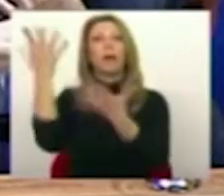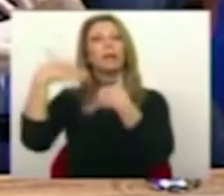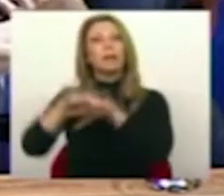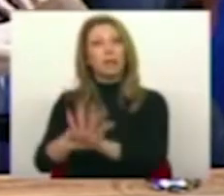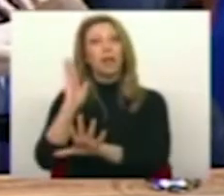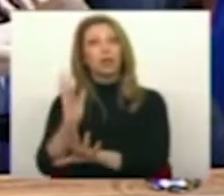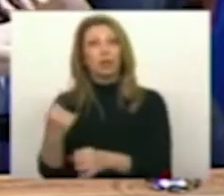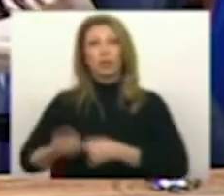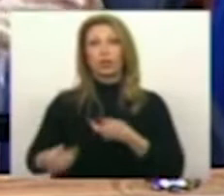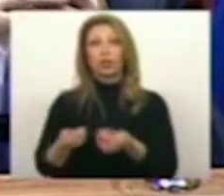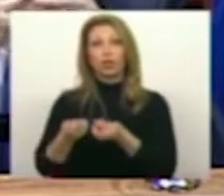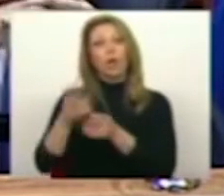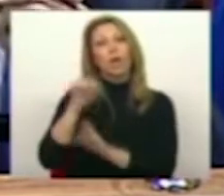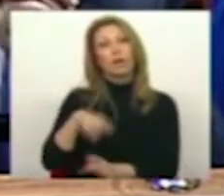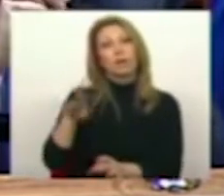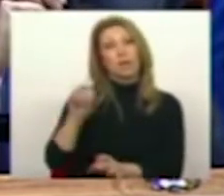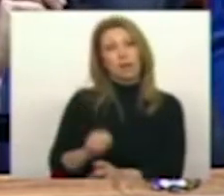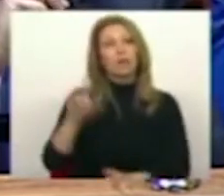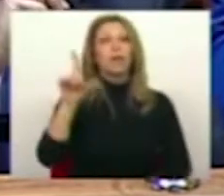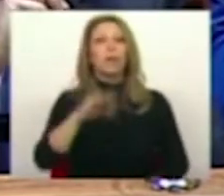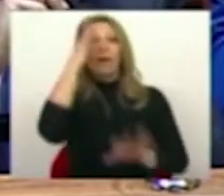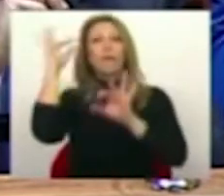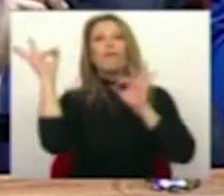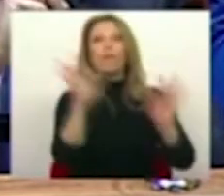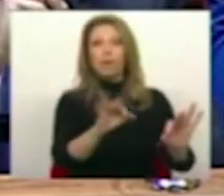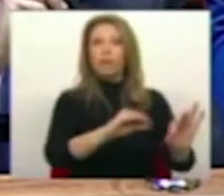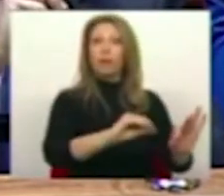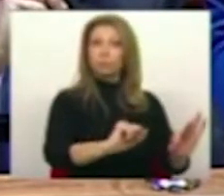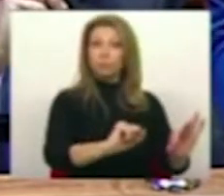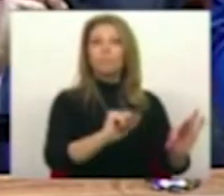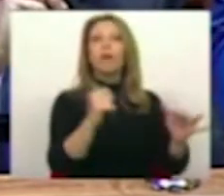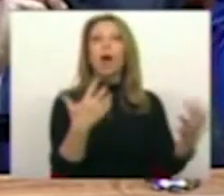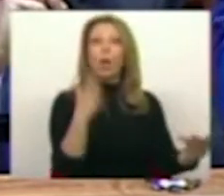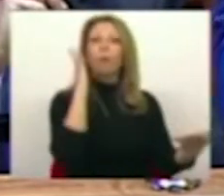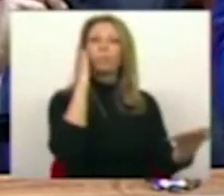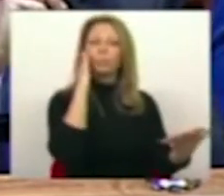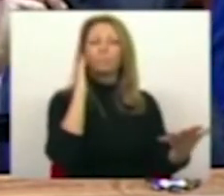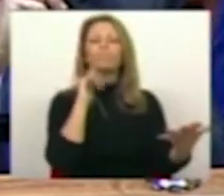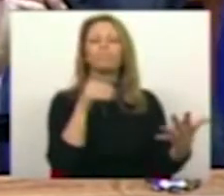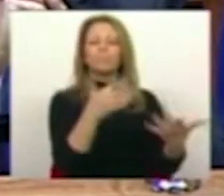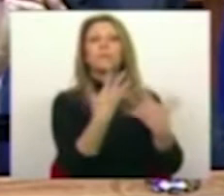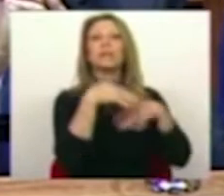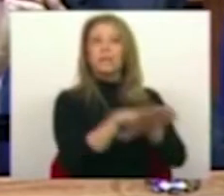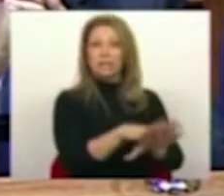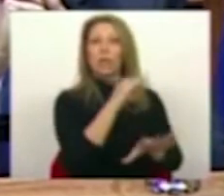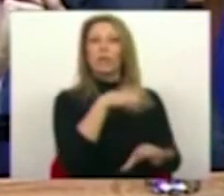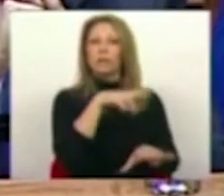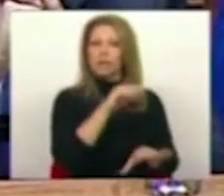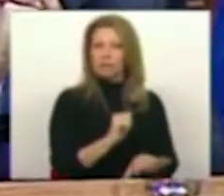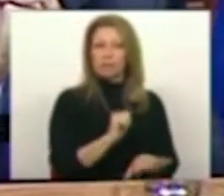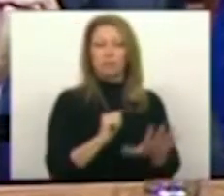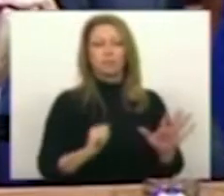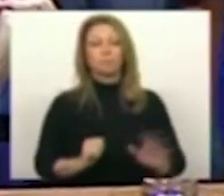no Serviço Nacional de Saúde, e Vila Franca de Xira, que estamos em processo de integração no Serviço Nacional de Saúde. Sobram, por